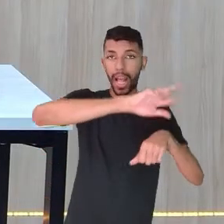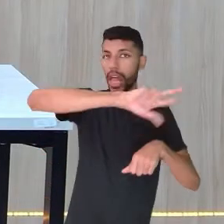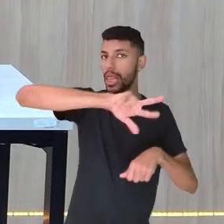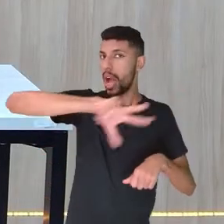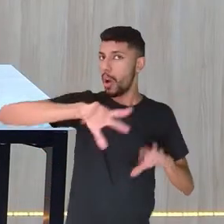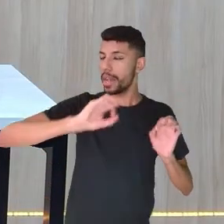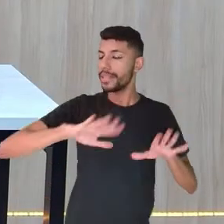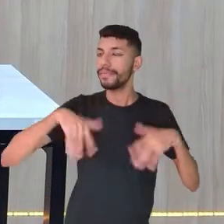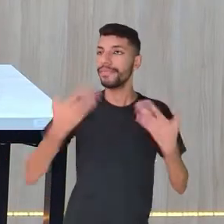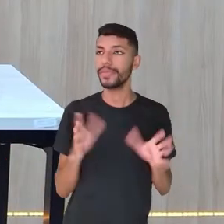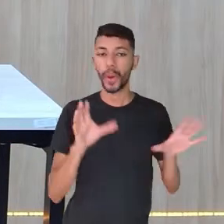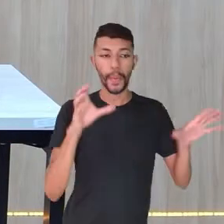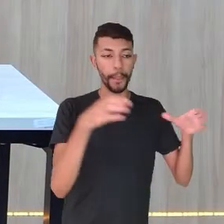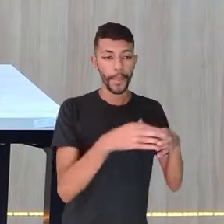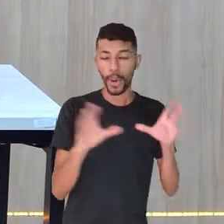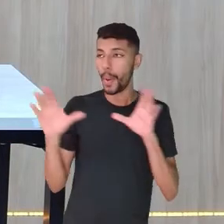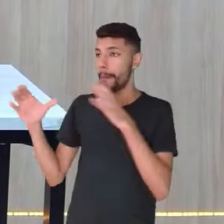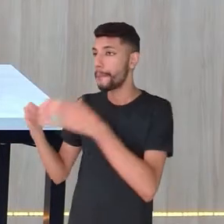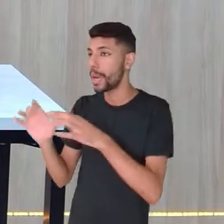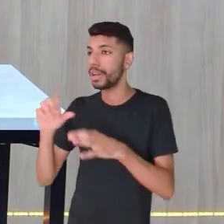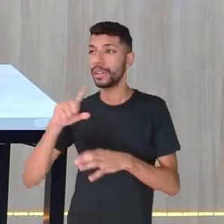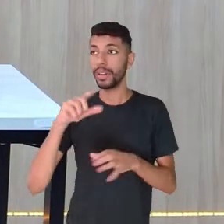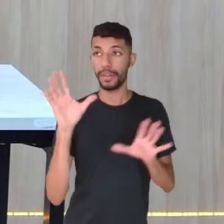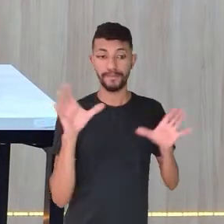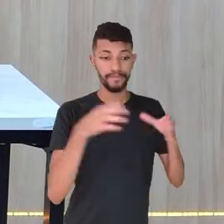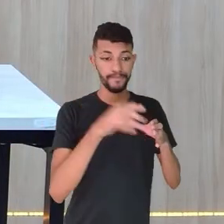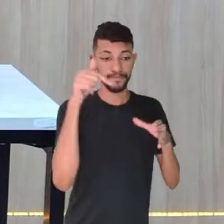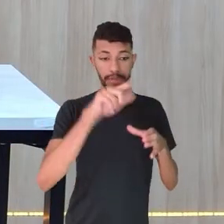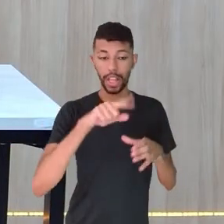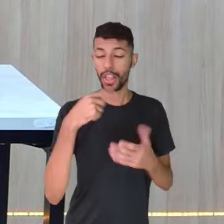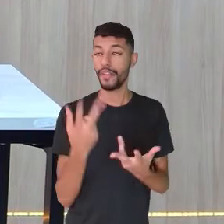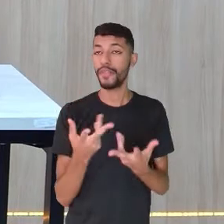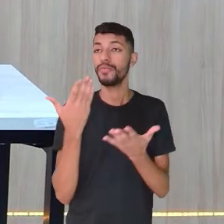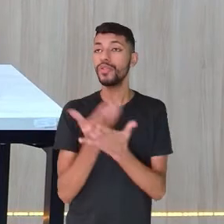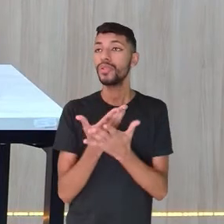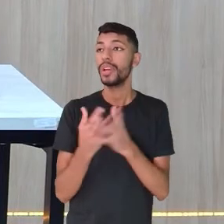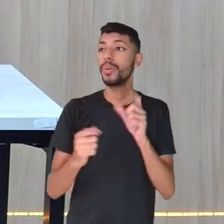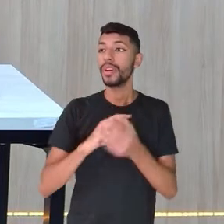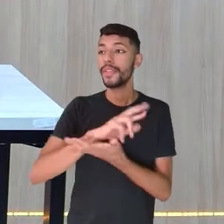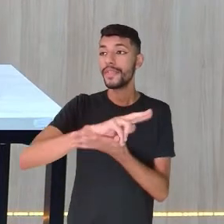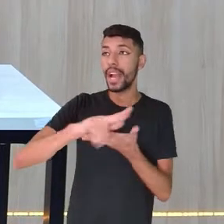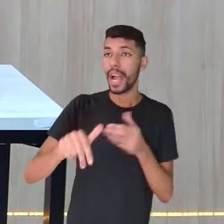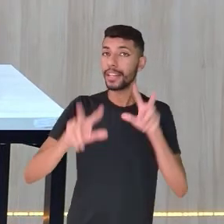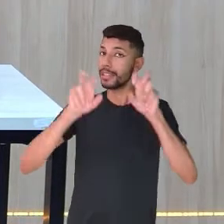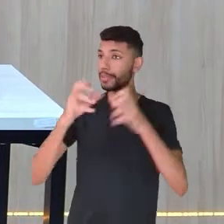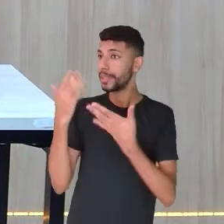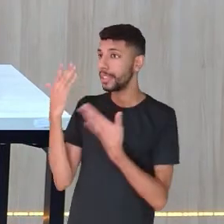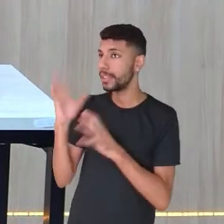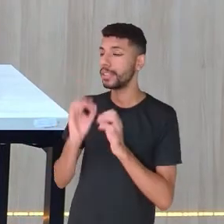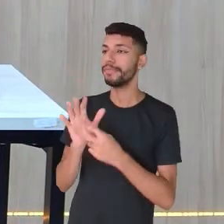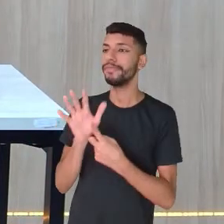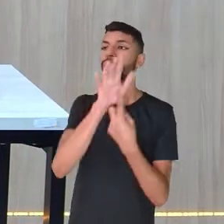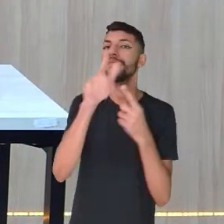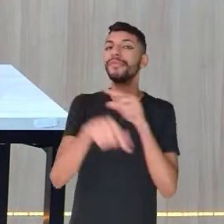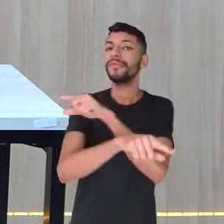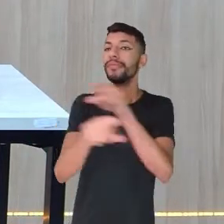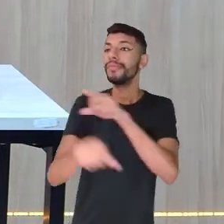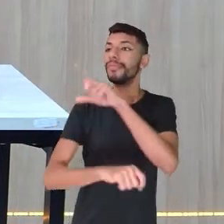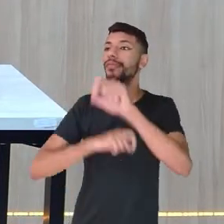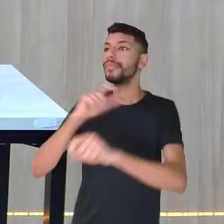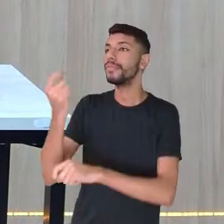dentro desse conjunto, né, nós vamos ver aí uma série de coisas em relação a isso. E eu estou trazendo aqui para vocês,